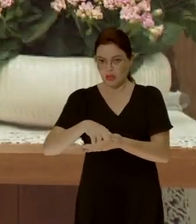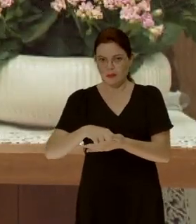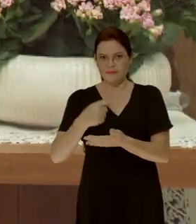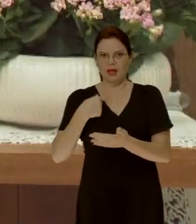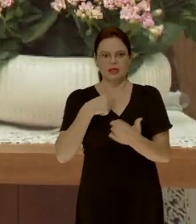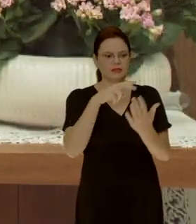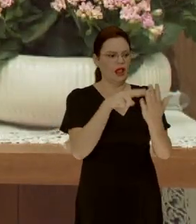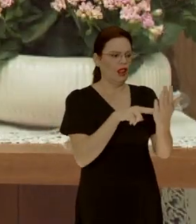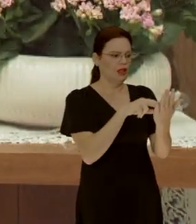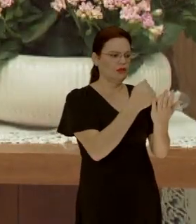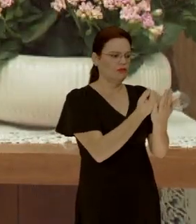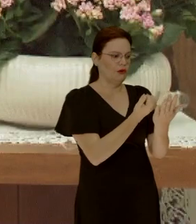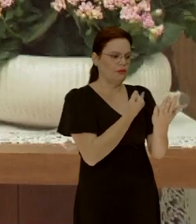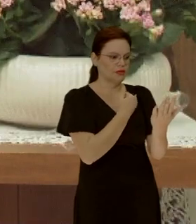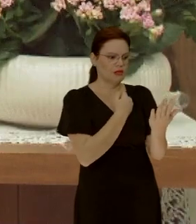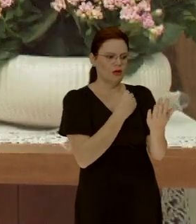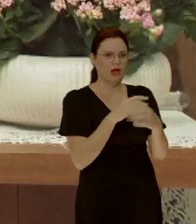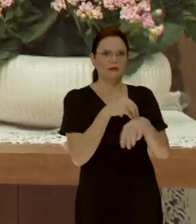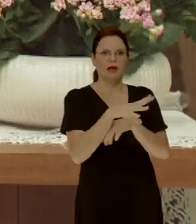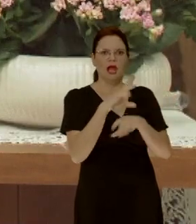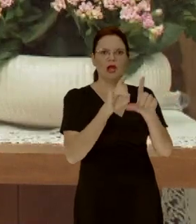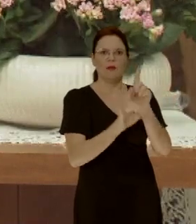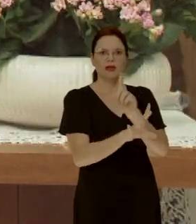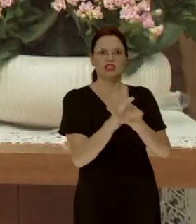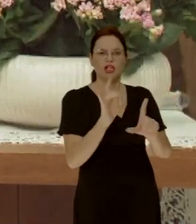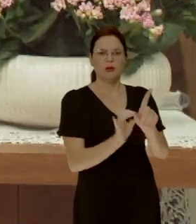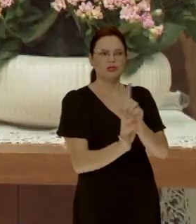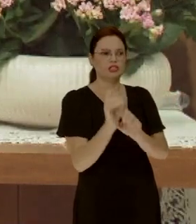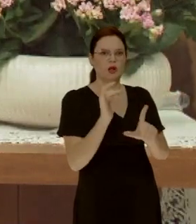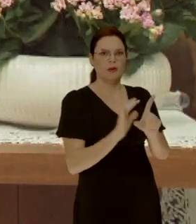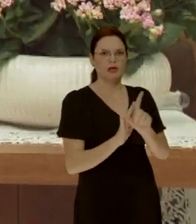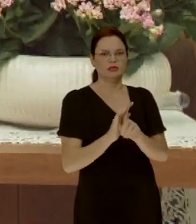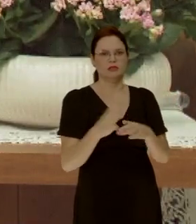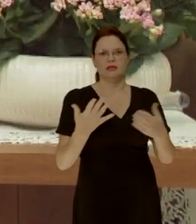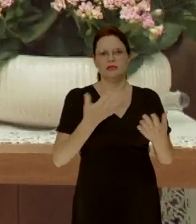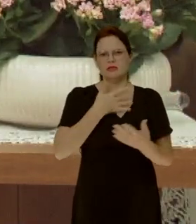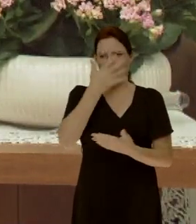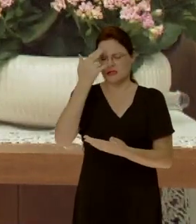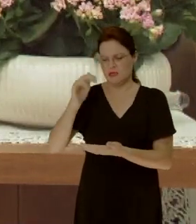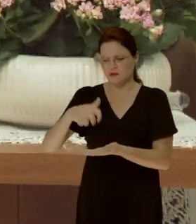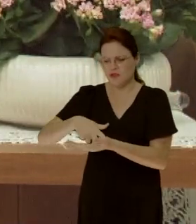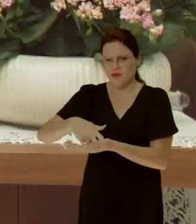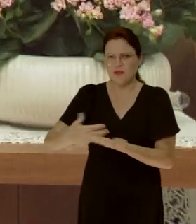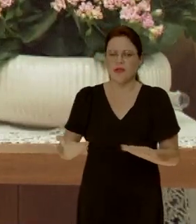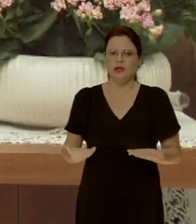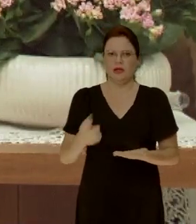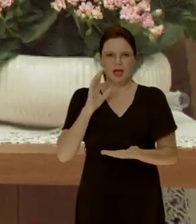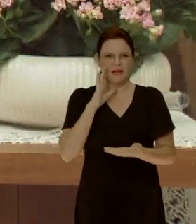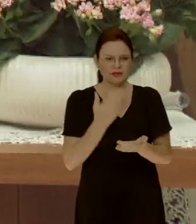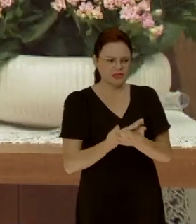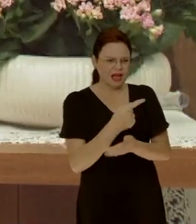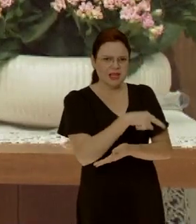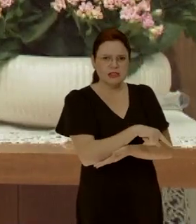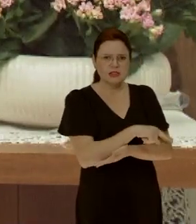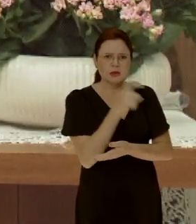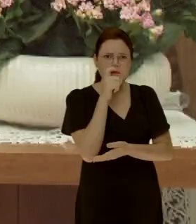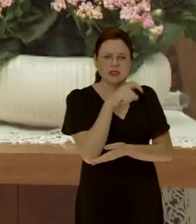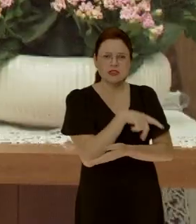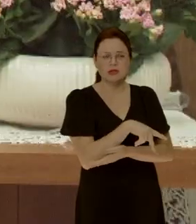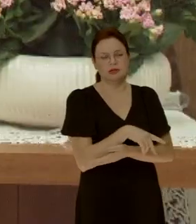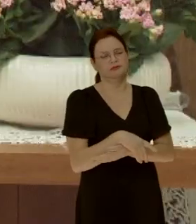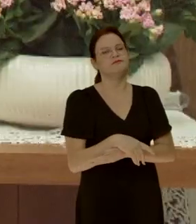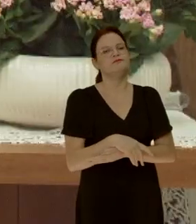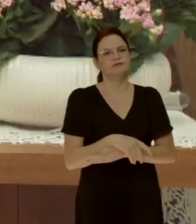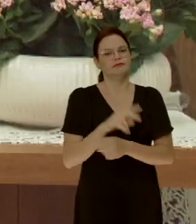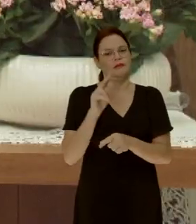lendo uma doideira dessa e passando para outra, ficou. Ele mentiu, você creu na mentira dele. Meus irmãos, a hora é